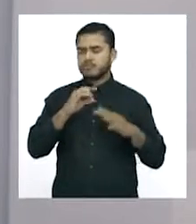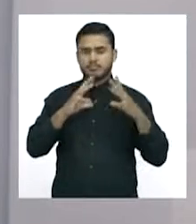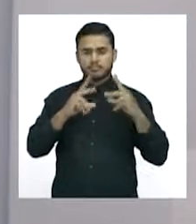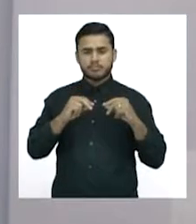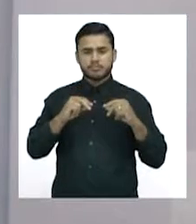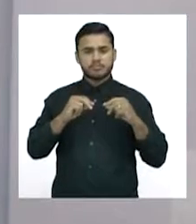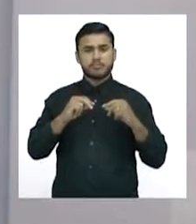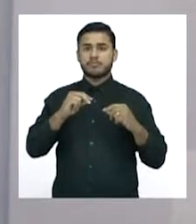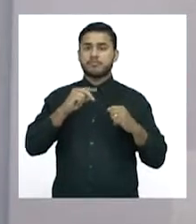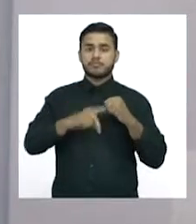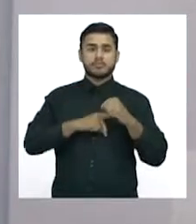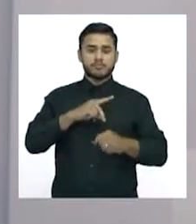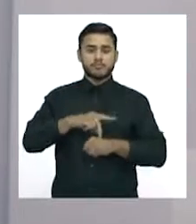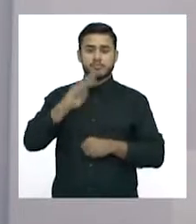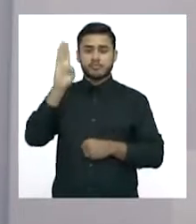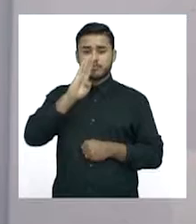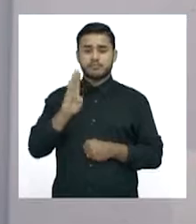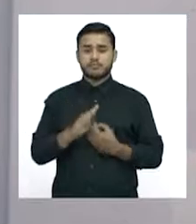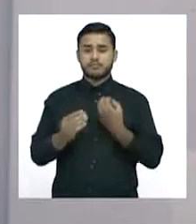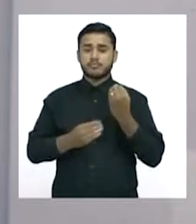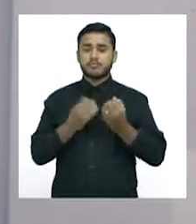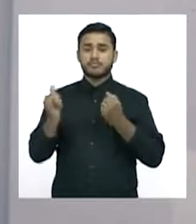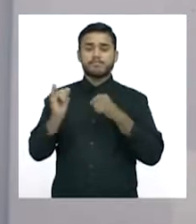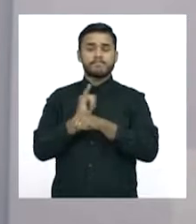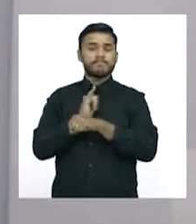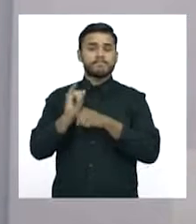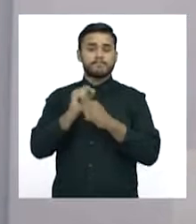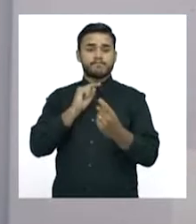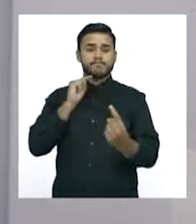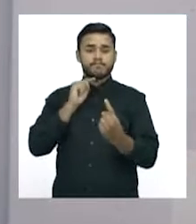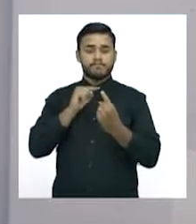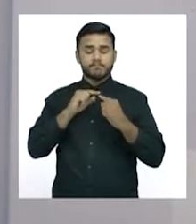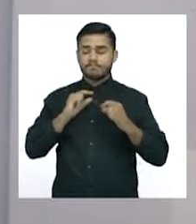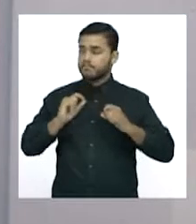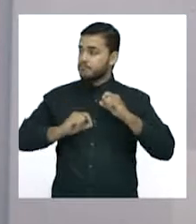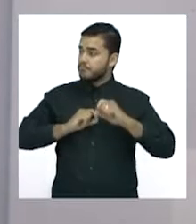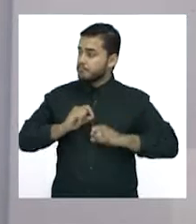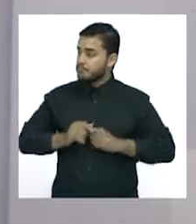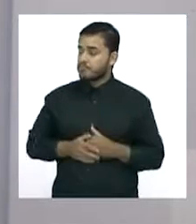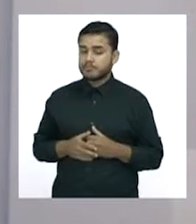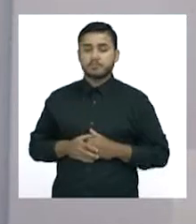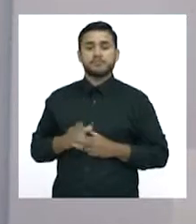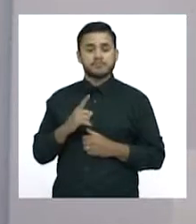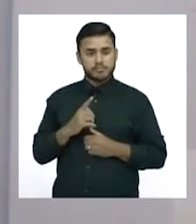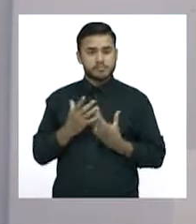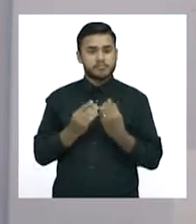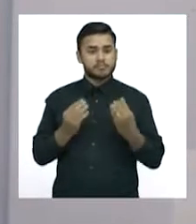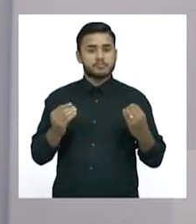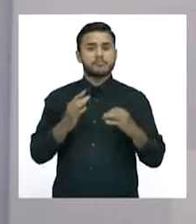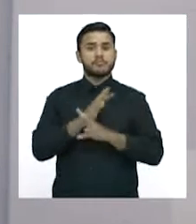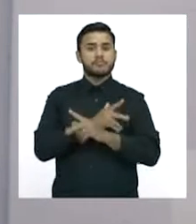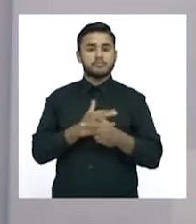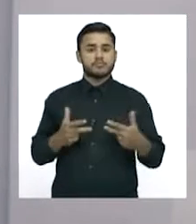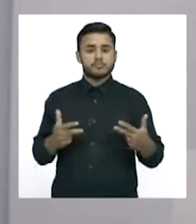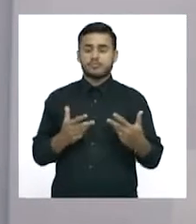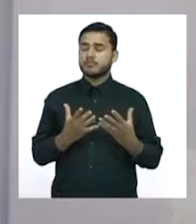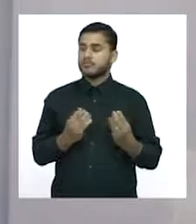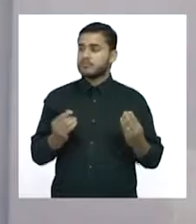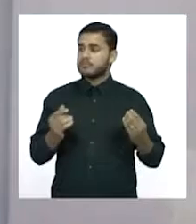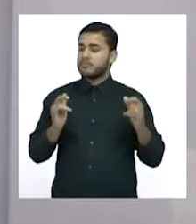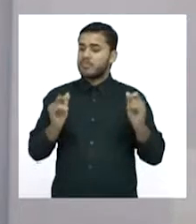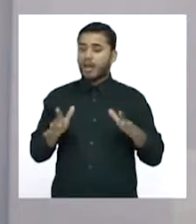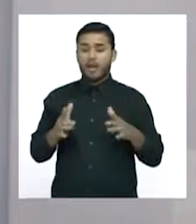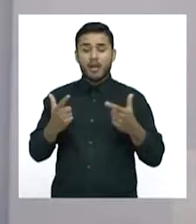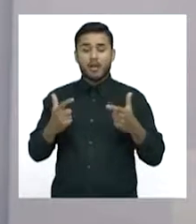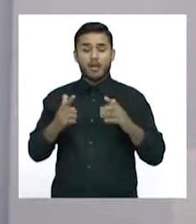estadual e federal, do que fazer com esses animais. A gente tem realmente um número de animais abandonados, animais de rua muito grande, e